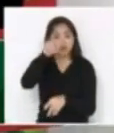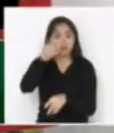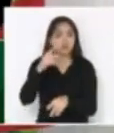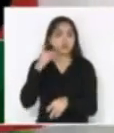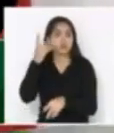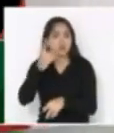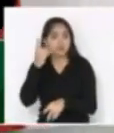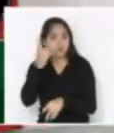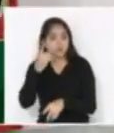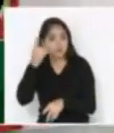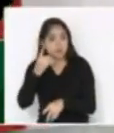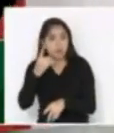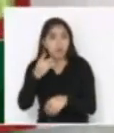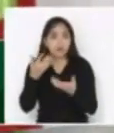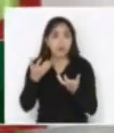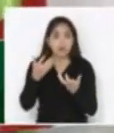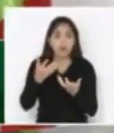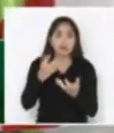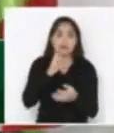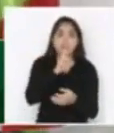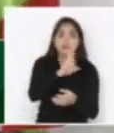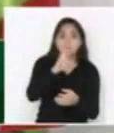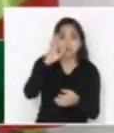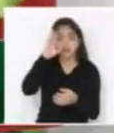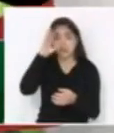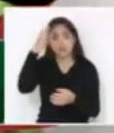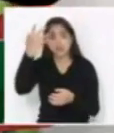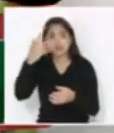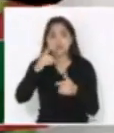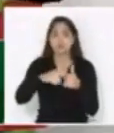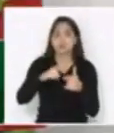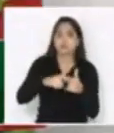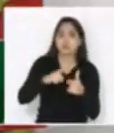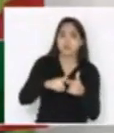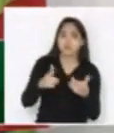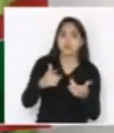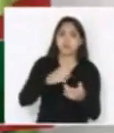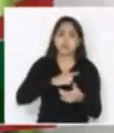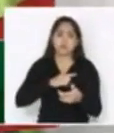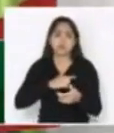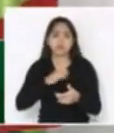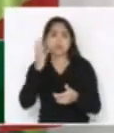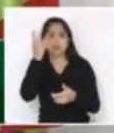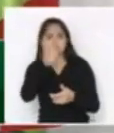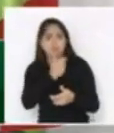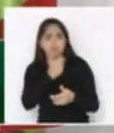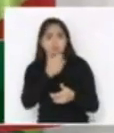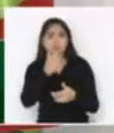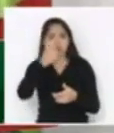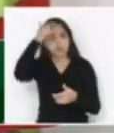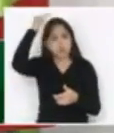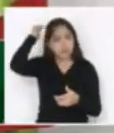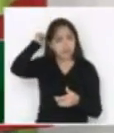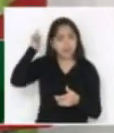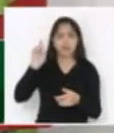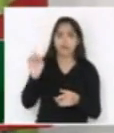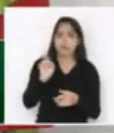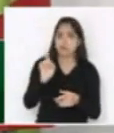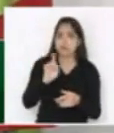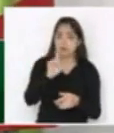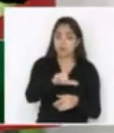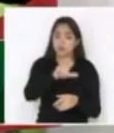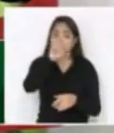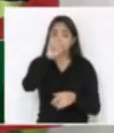resultado. Eles não elegem porque o político é bonito, porque o político é feio, porque é cabeludo ou porque é careca. Não. Eles elegem para